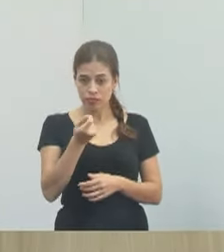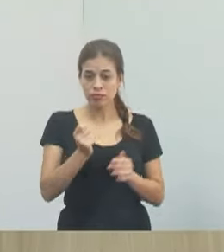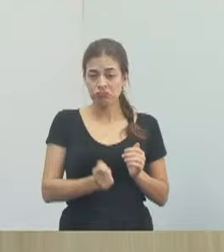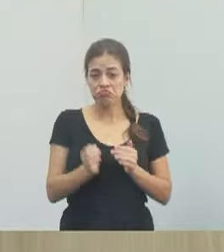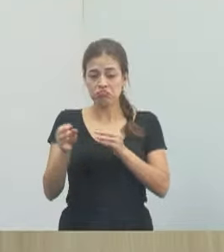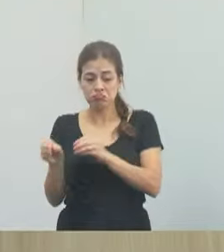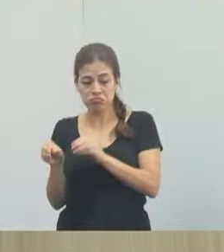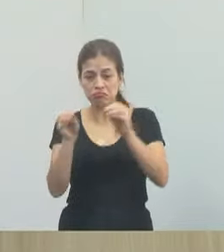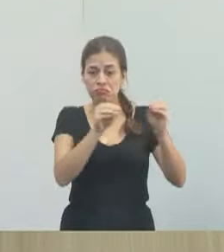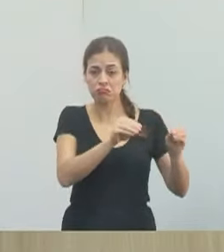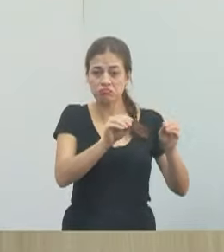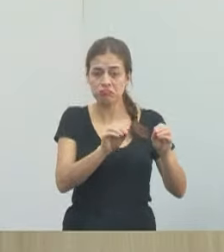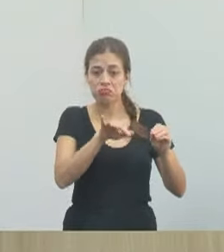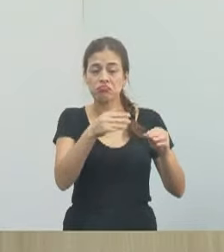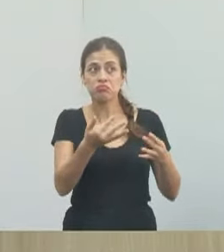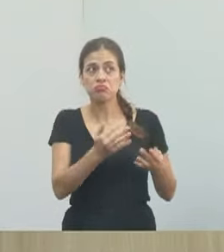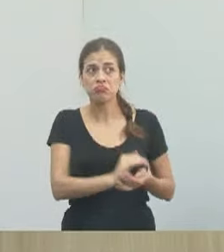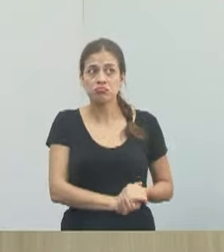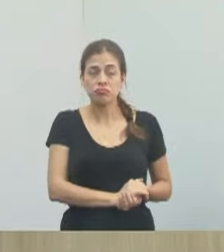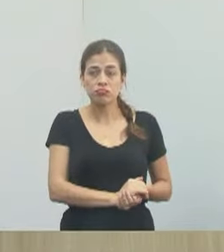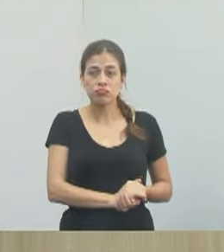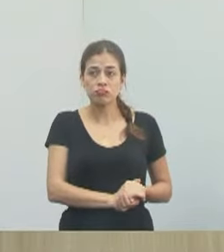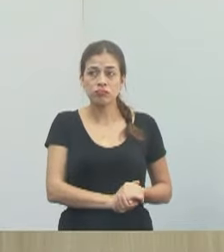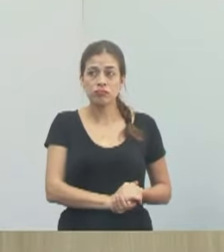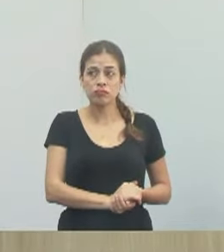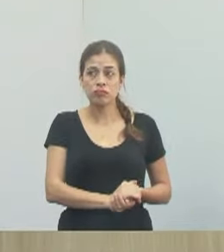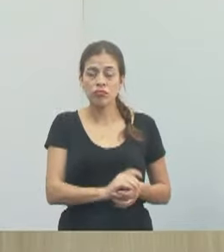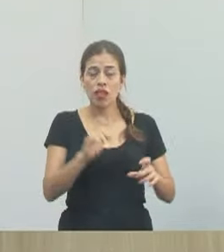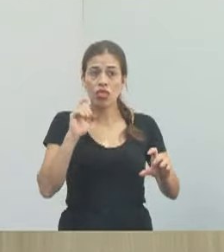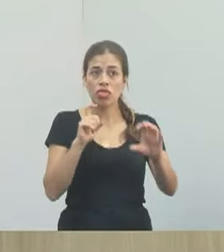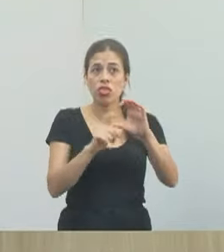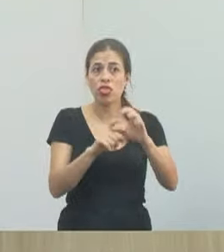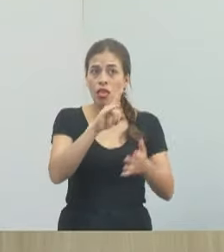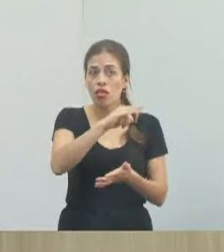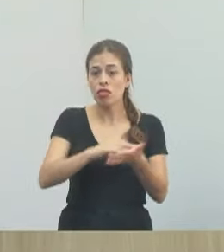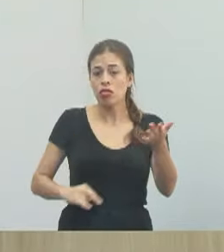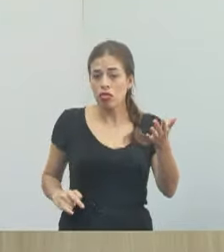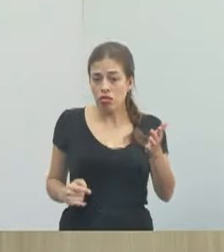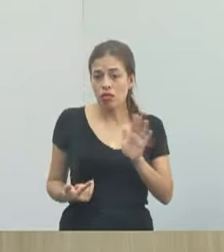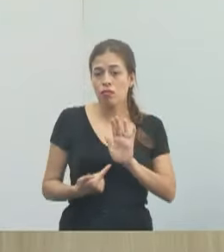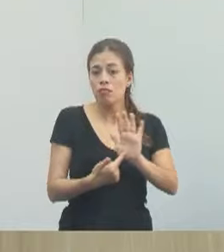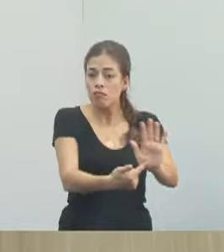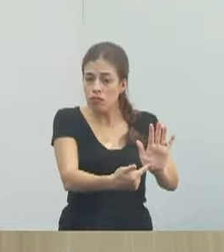deslocamentos foram adquiridos anexar documento